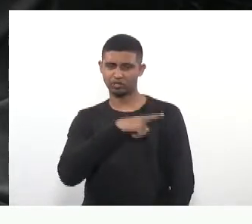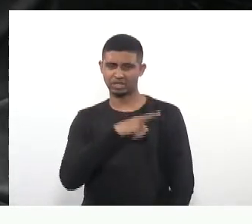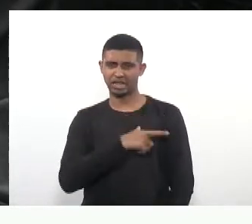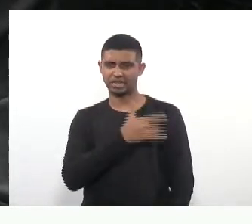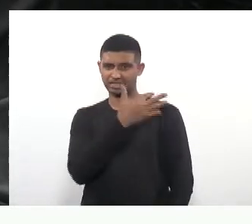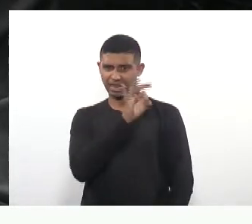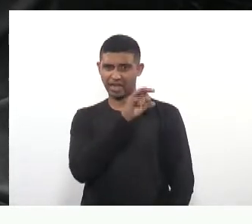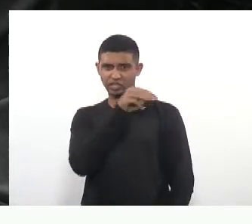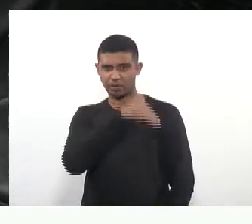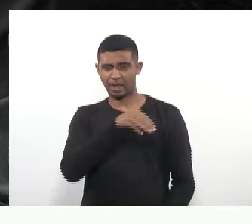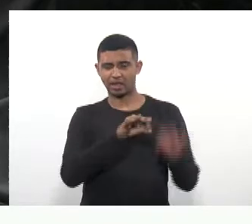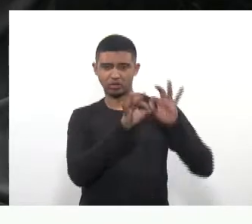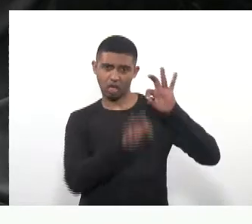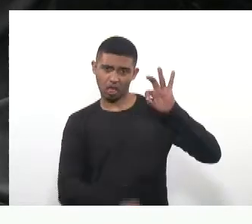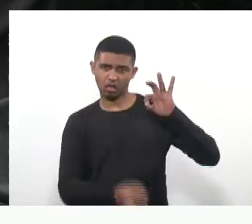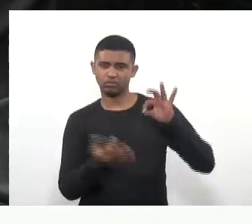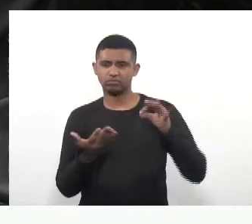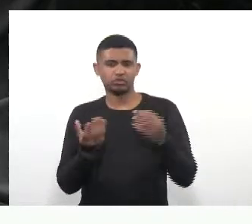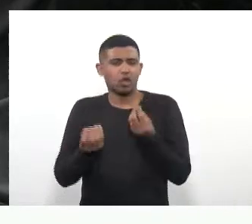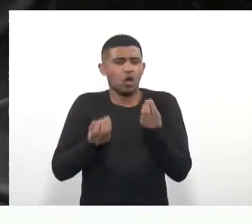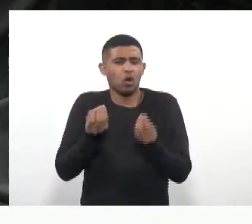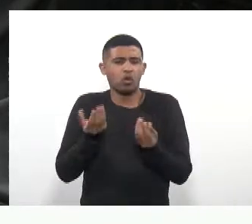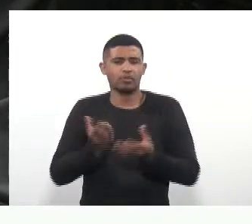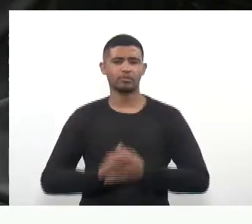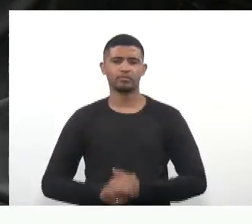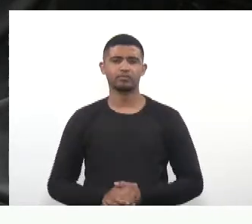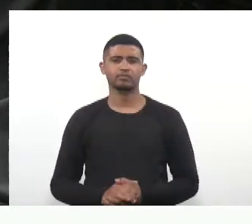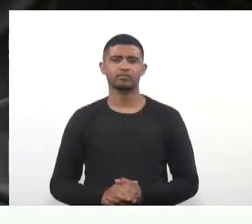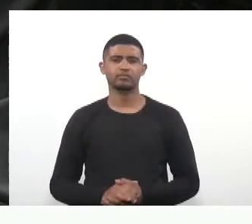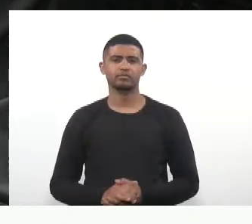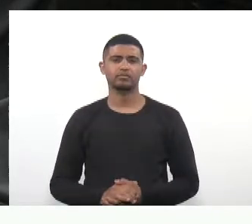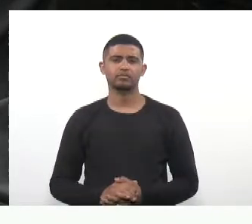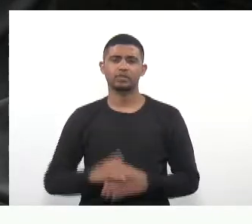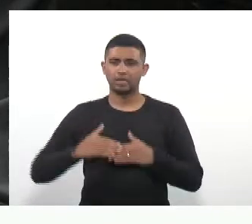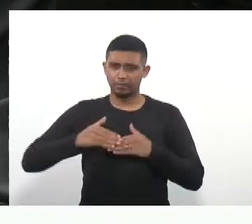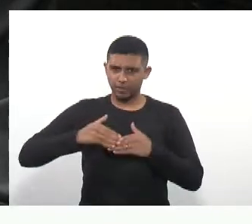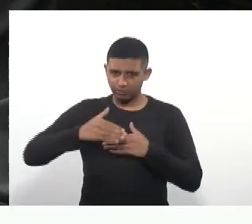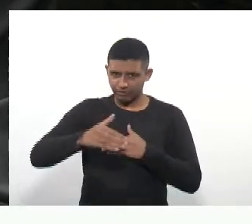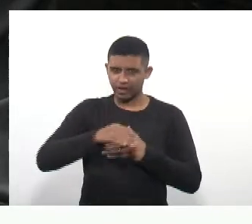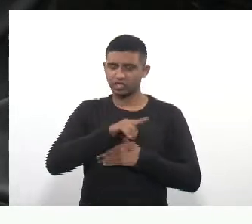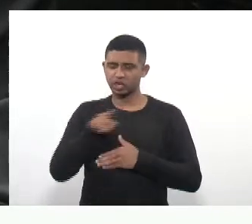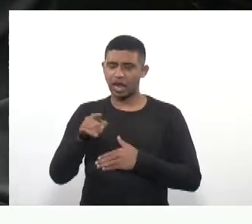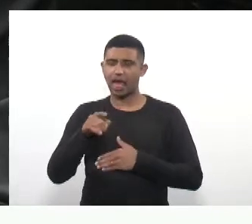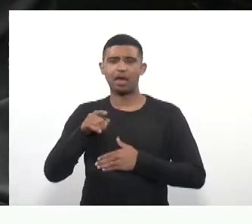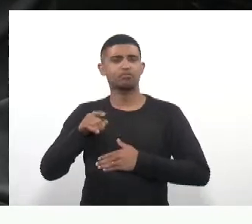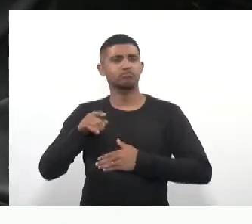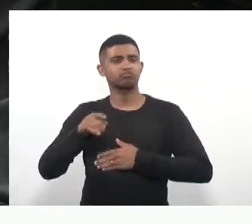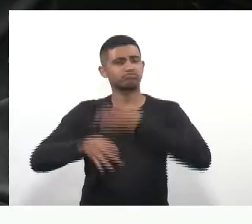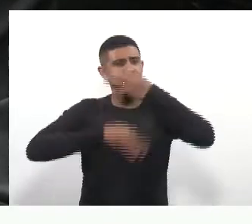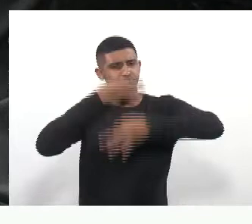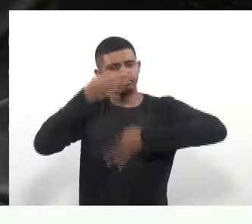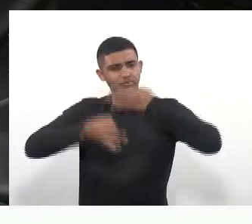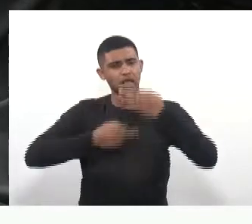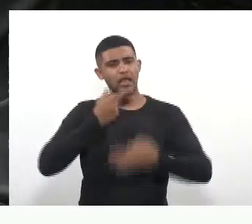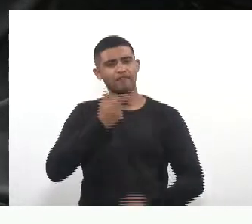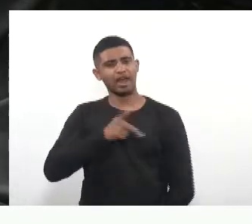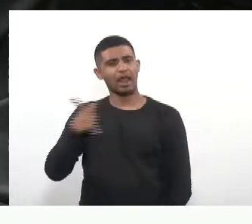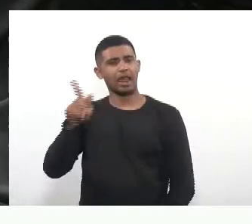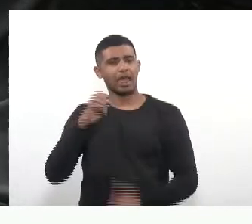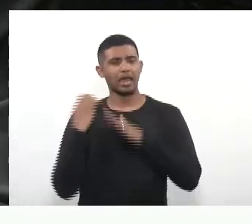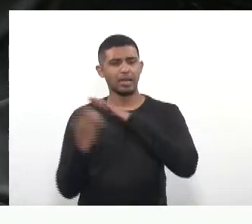que... aí também depois vou passar a Genersa para essa consideração. Como é que é feito esse cálculo e por